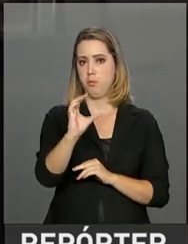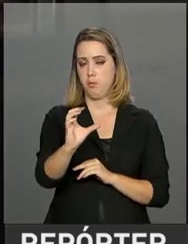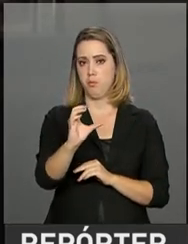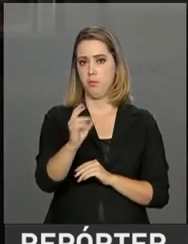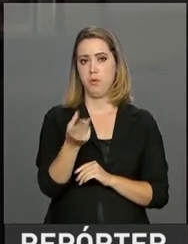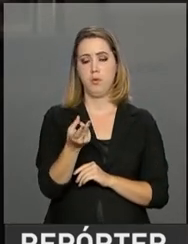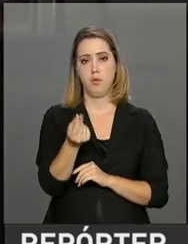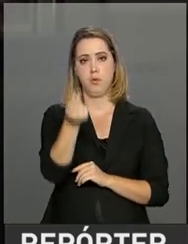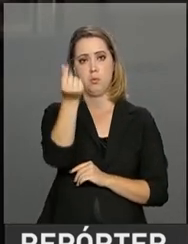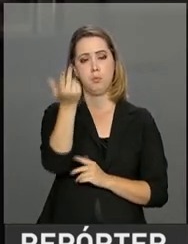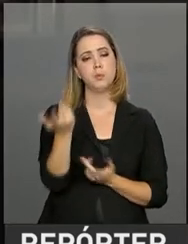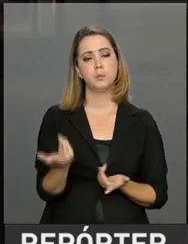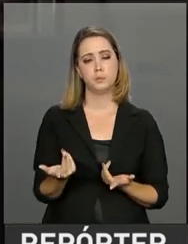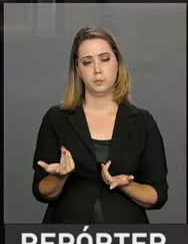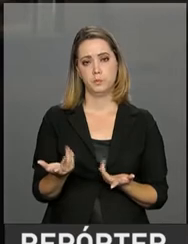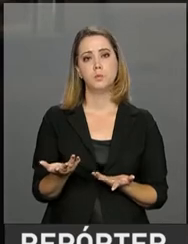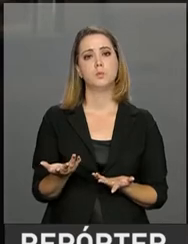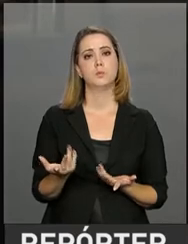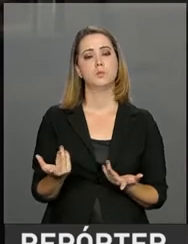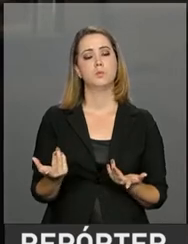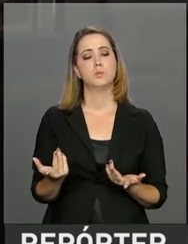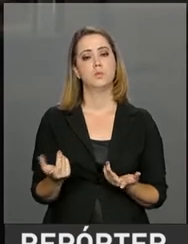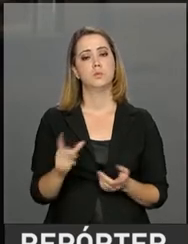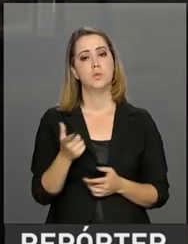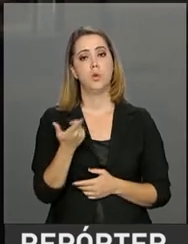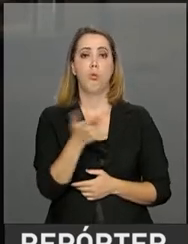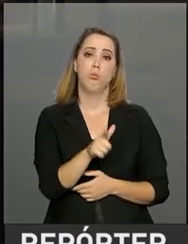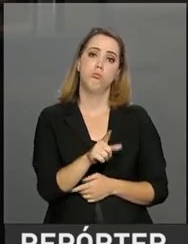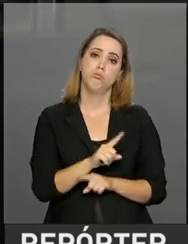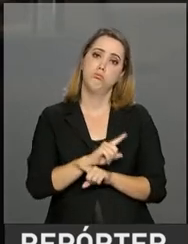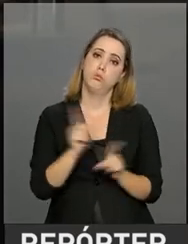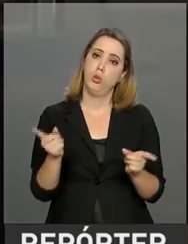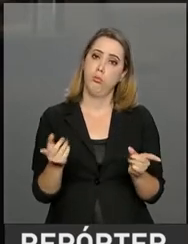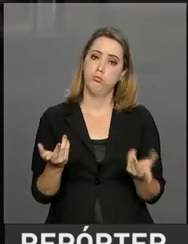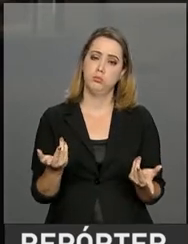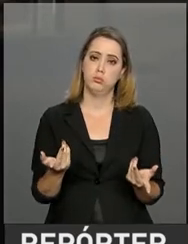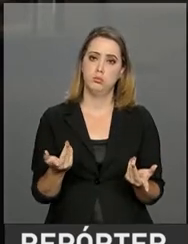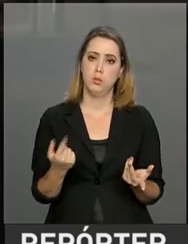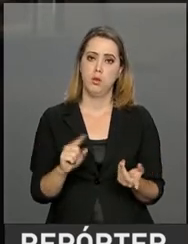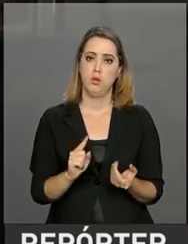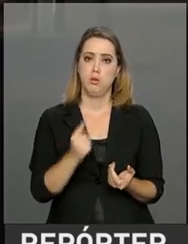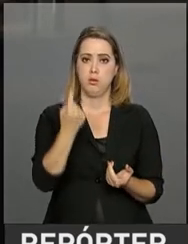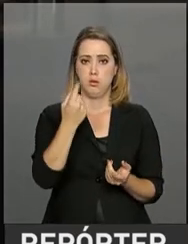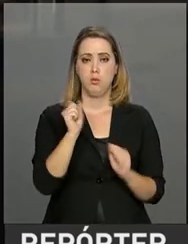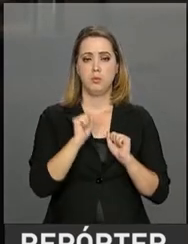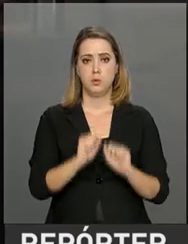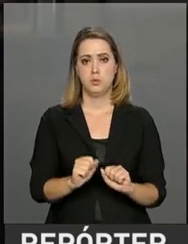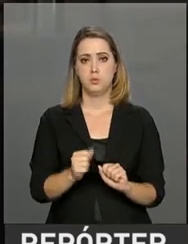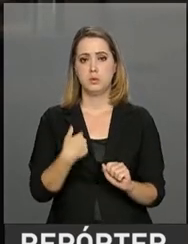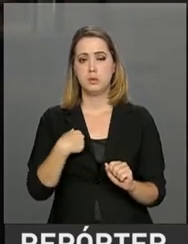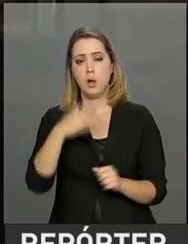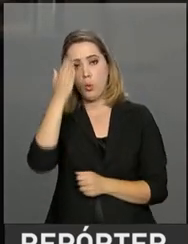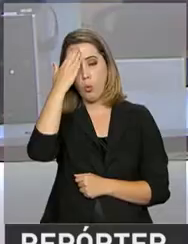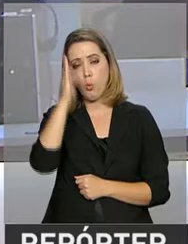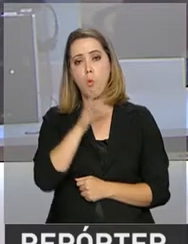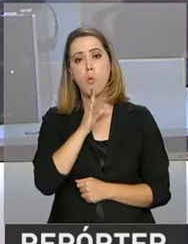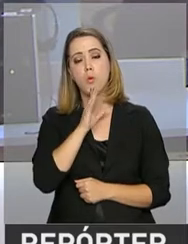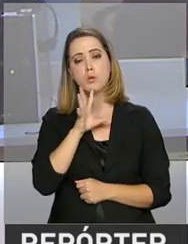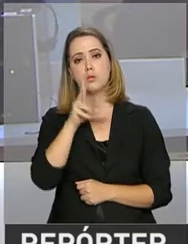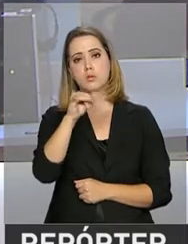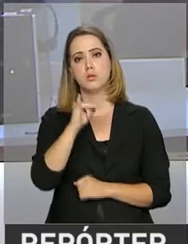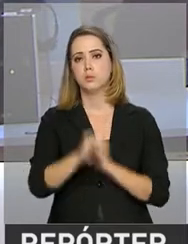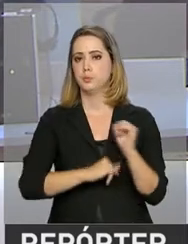maior que o bolsa família ainda ou não e uma maneira de fazer isso é bater as informações